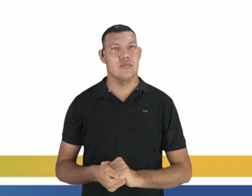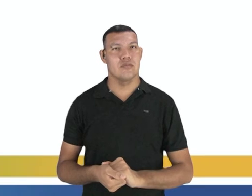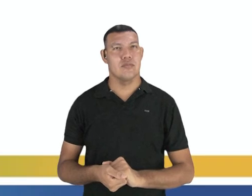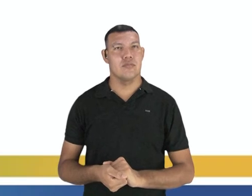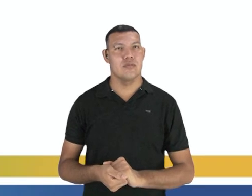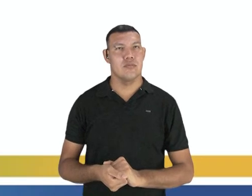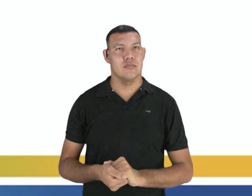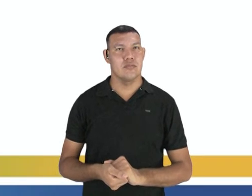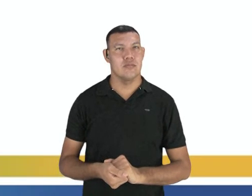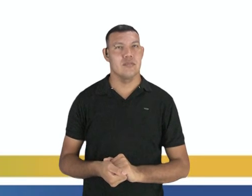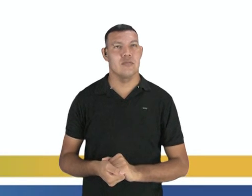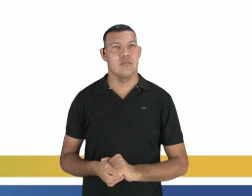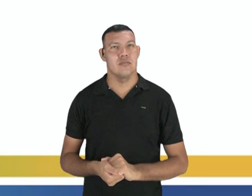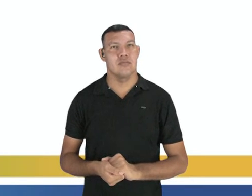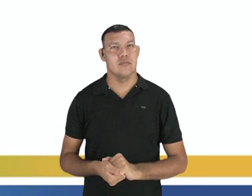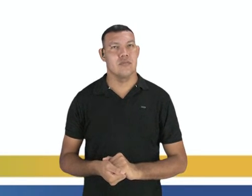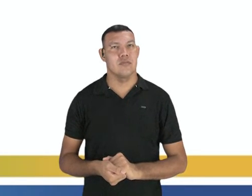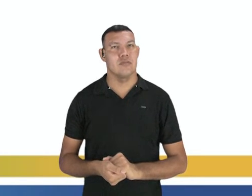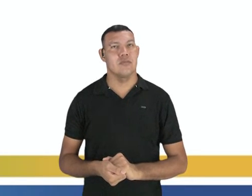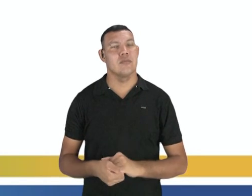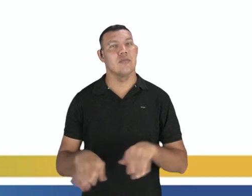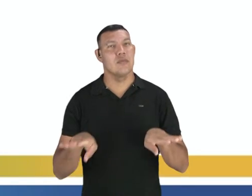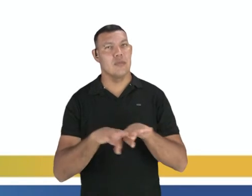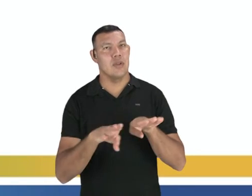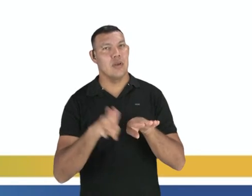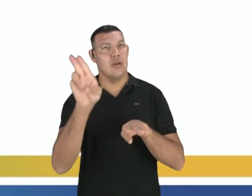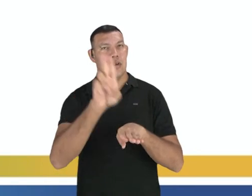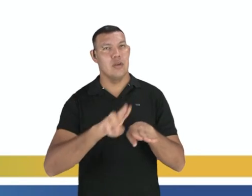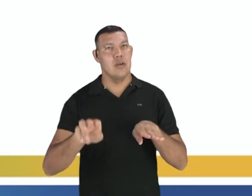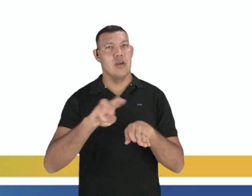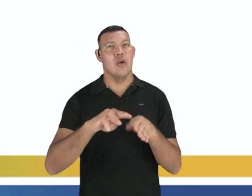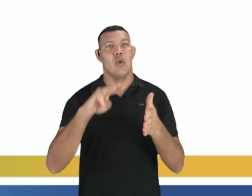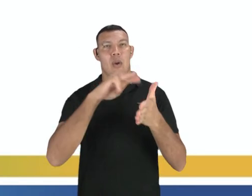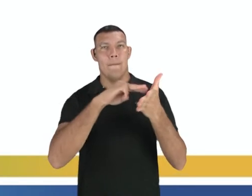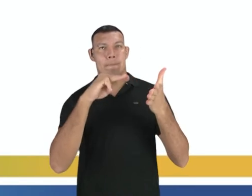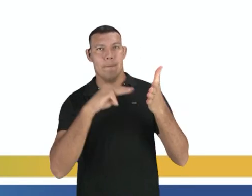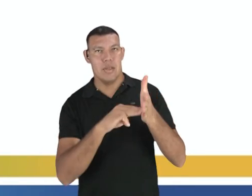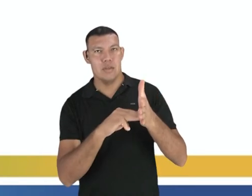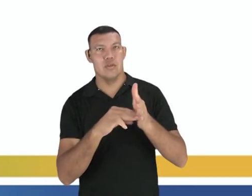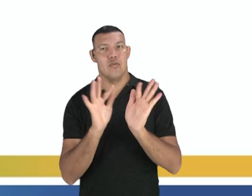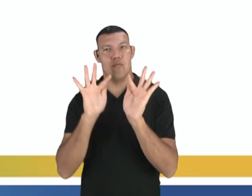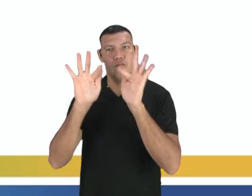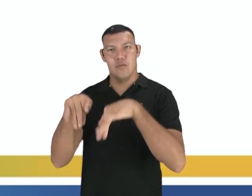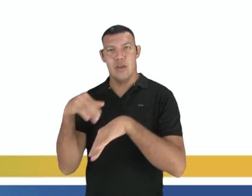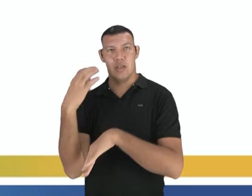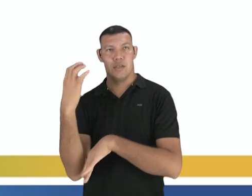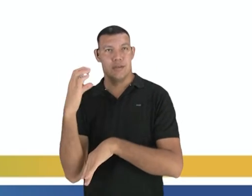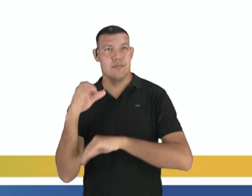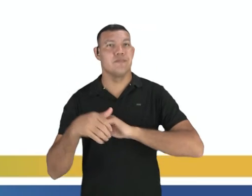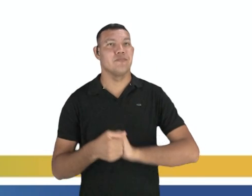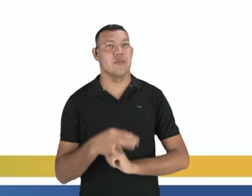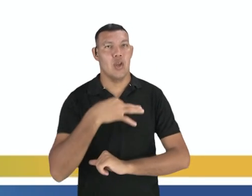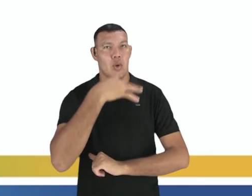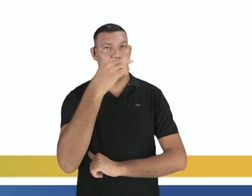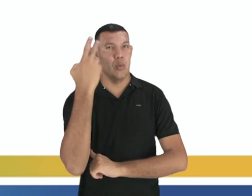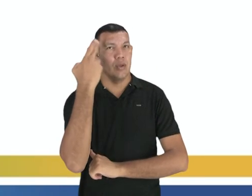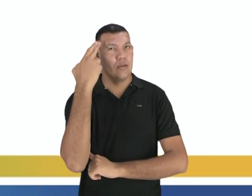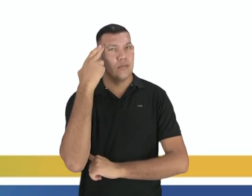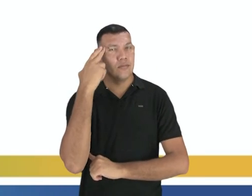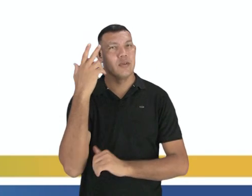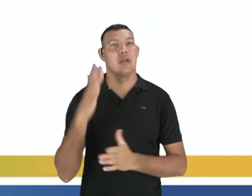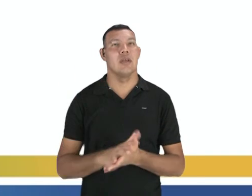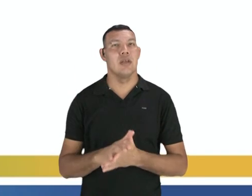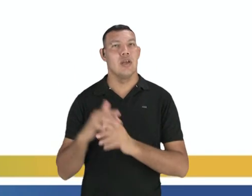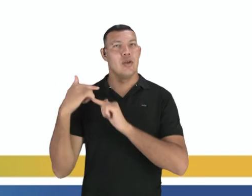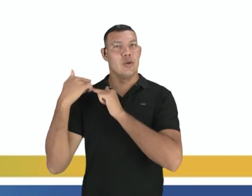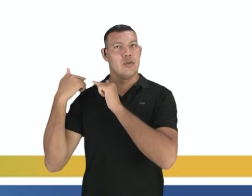Além disso, é saber que se baseia em métodos ou conclusões científicas. O senso comum é uma herança cultural que tem a função de